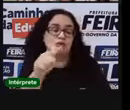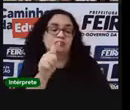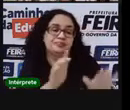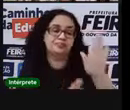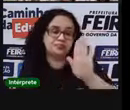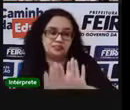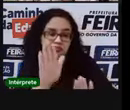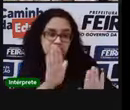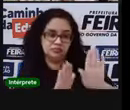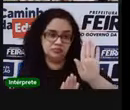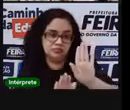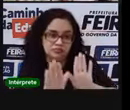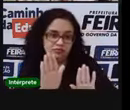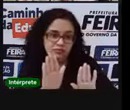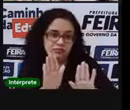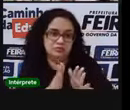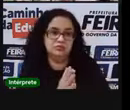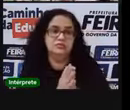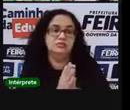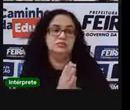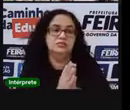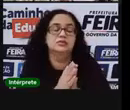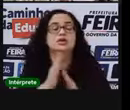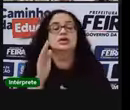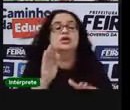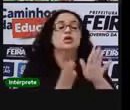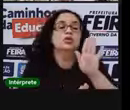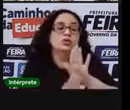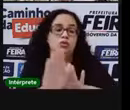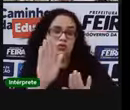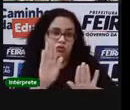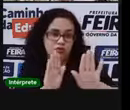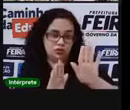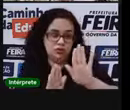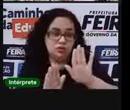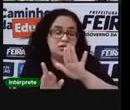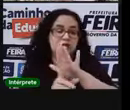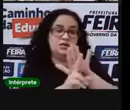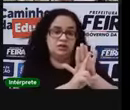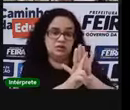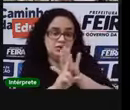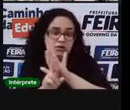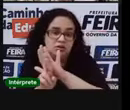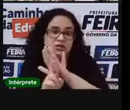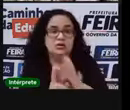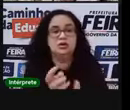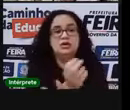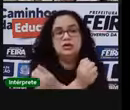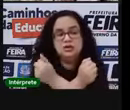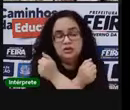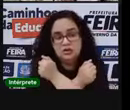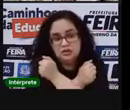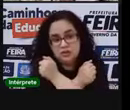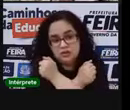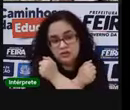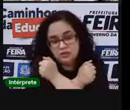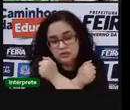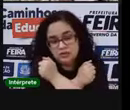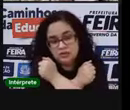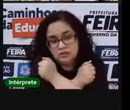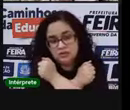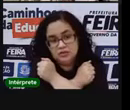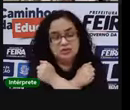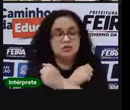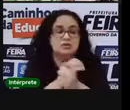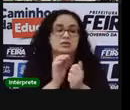do outro. E desse cuidado que está representado no abraço, a gente traz, não